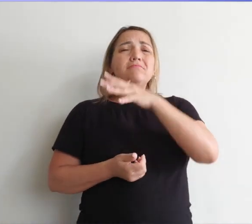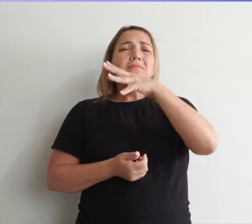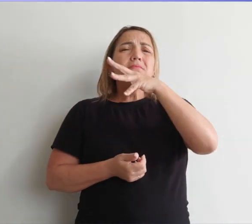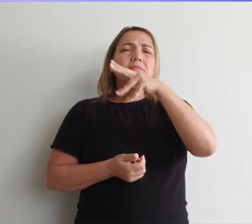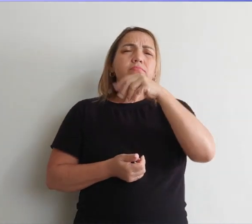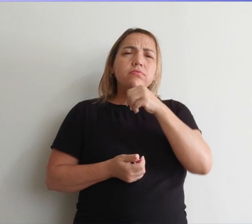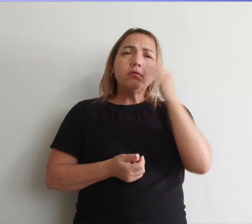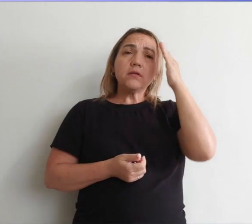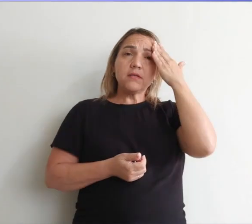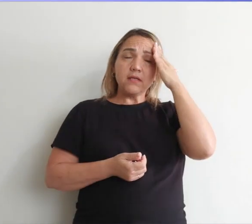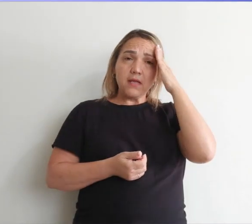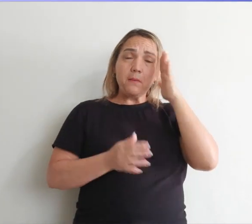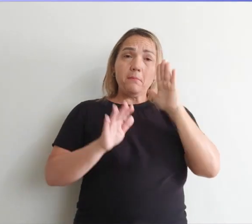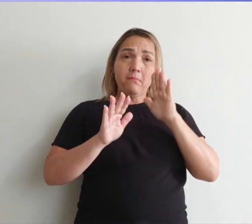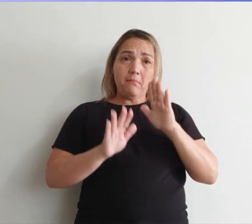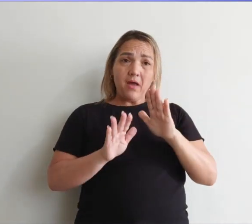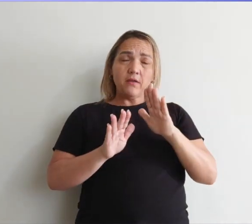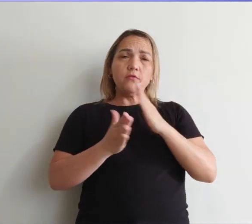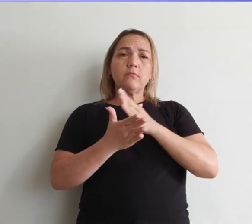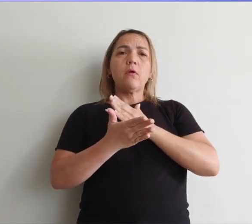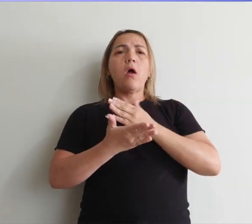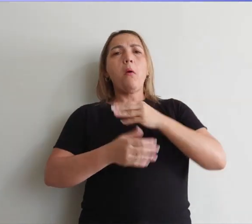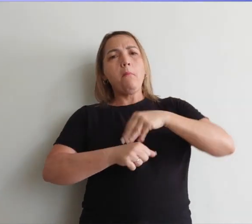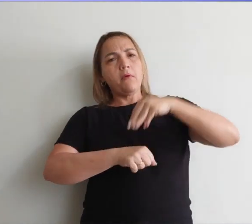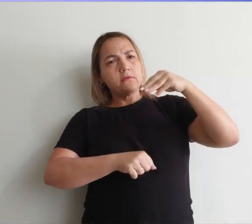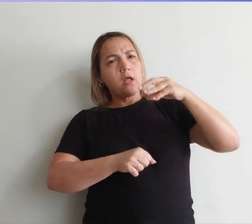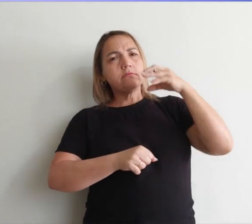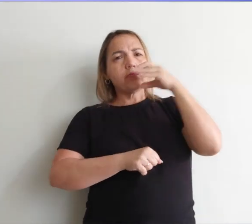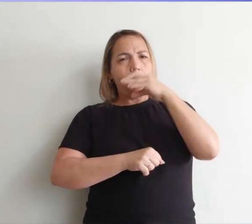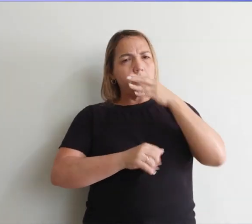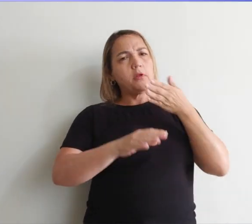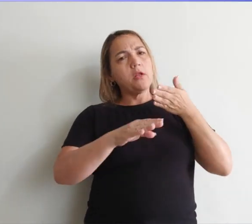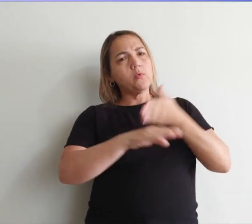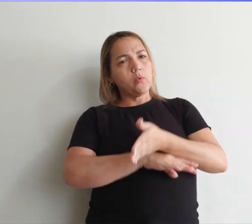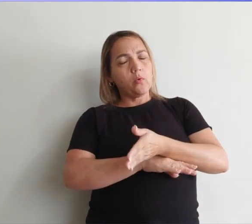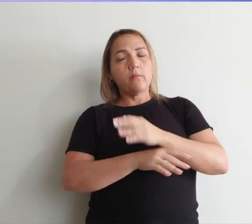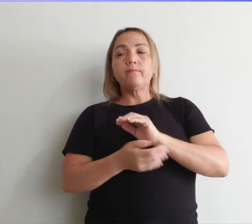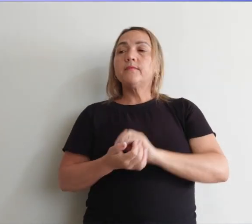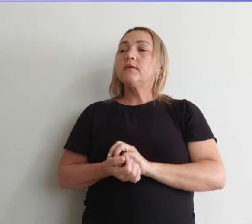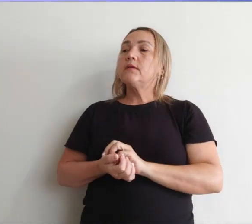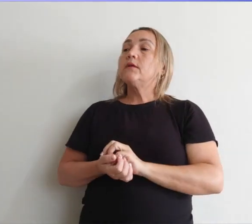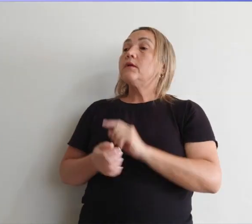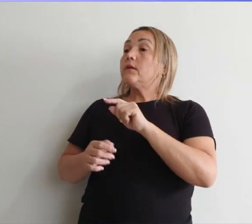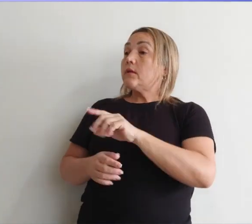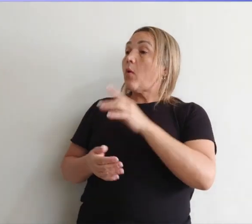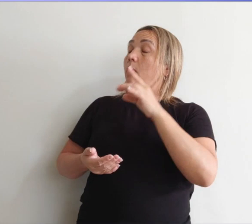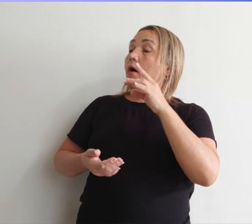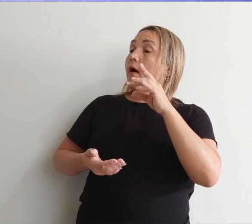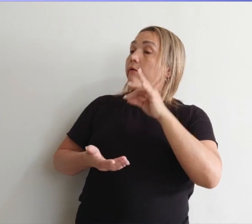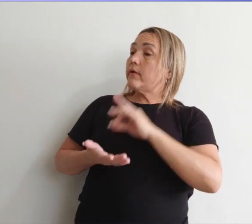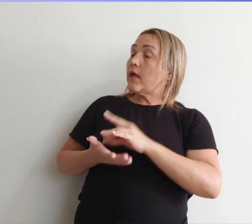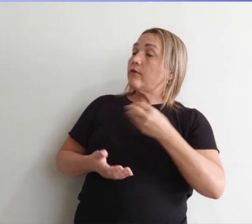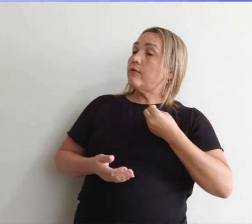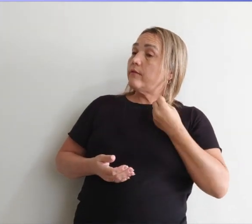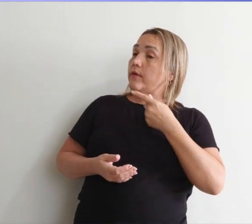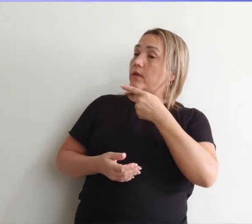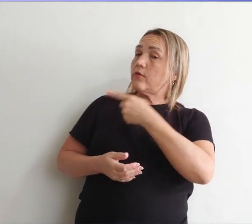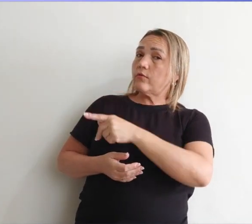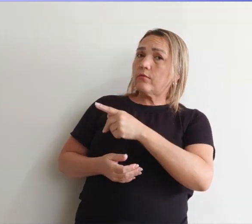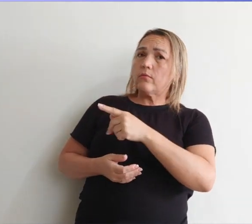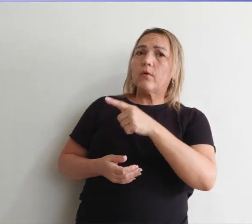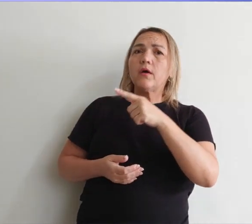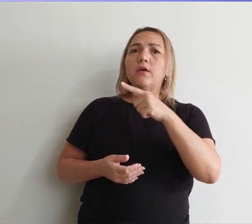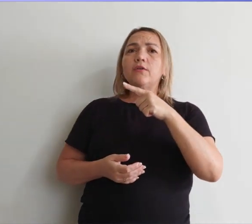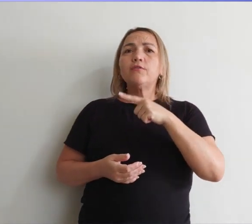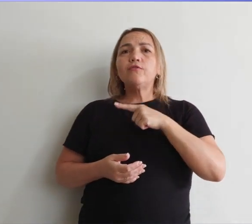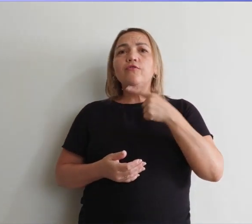Eu demorei a entender isso, mas eu ingressei no mestrado logo. E considerando, então, essa sua realidade, você